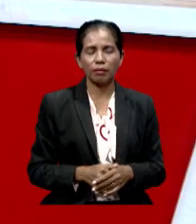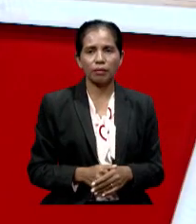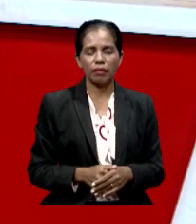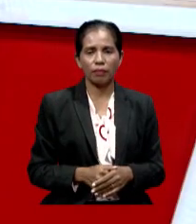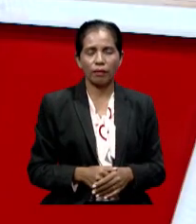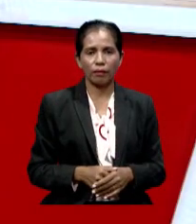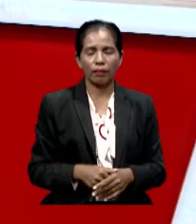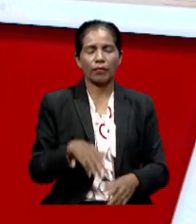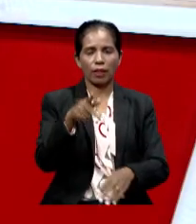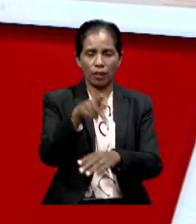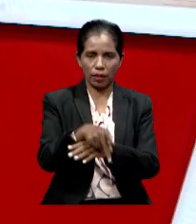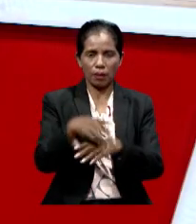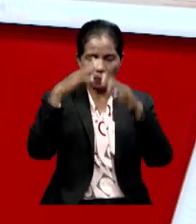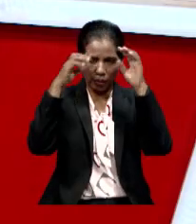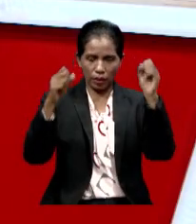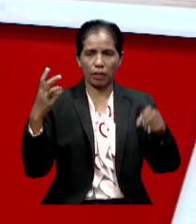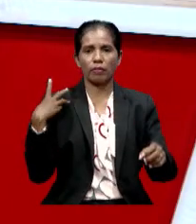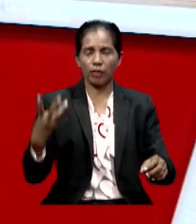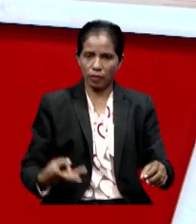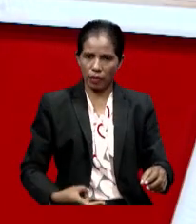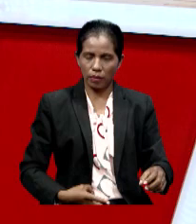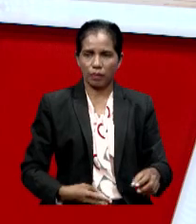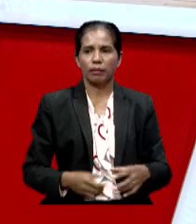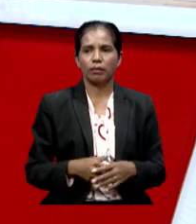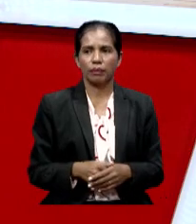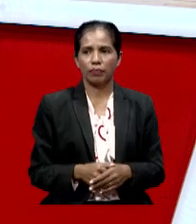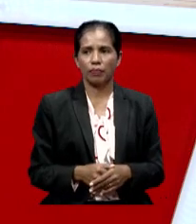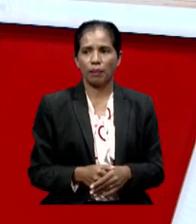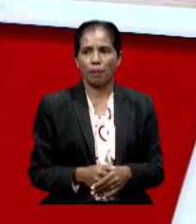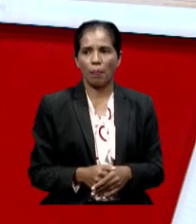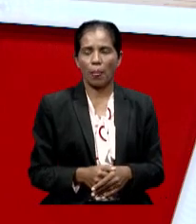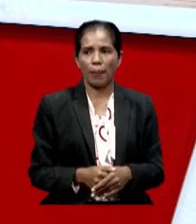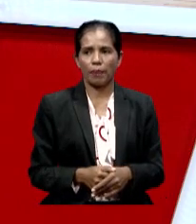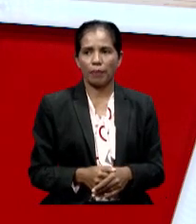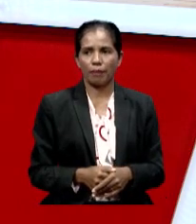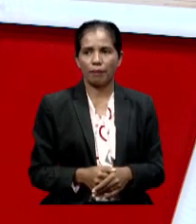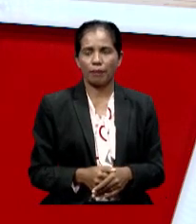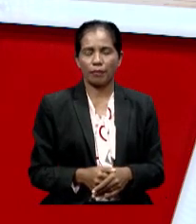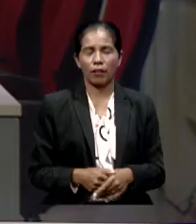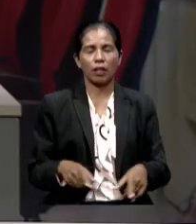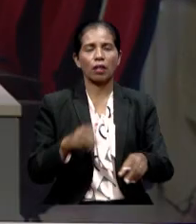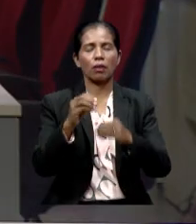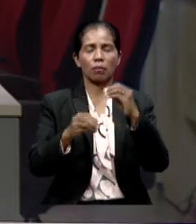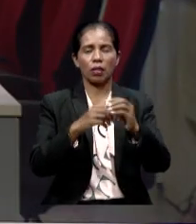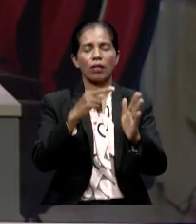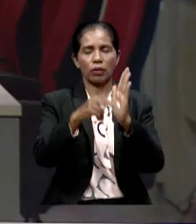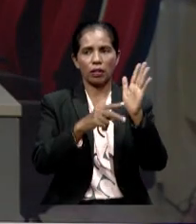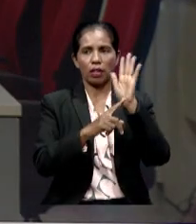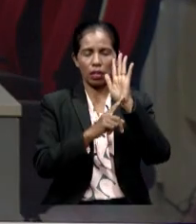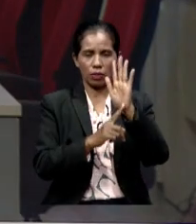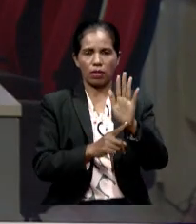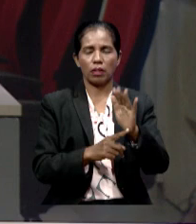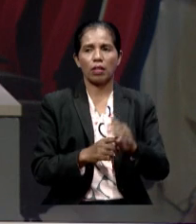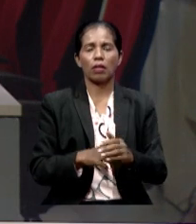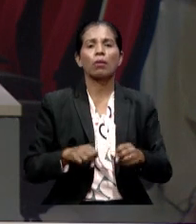Kalandiek, presidente. Kalandiek. Bem-vindo a Estúdio Gemen. Obrigado, Bá. Sim, tempo. Presidente, relaciona a notícia na BMA que foi em Liubá.